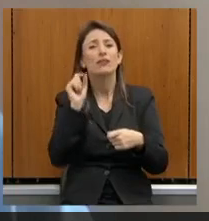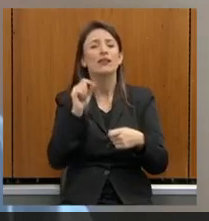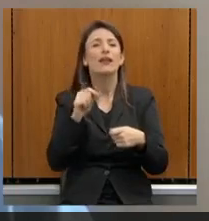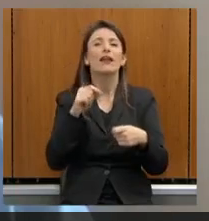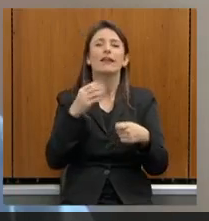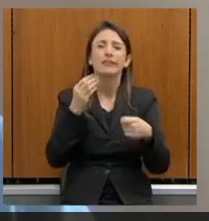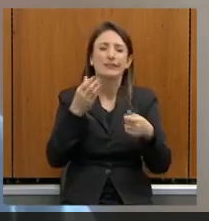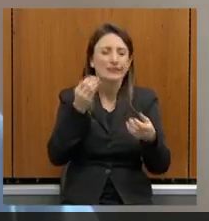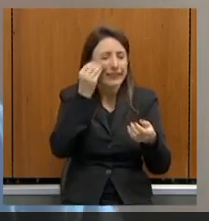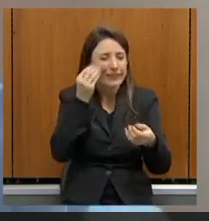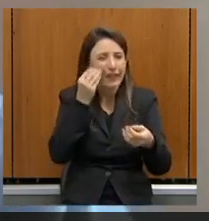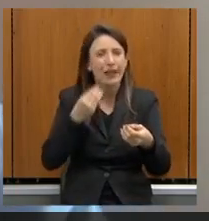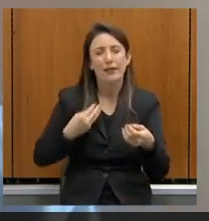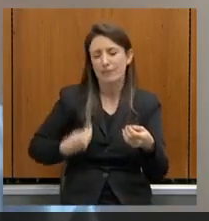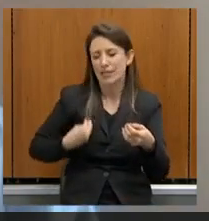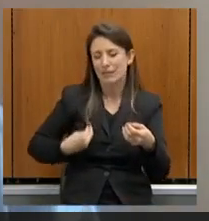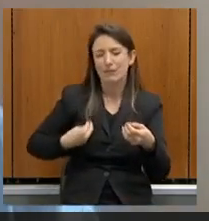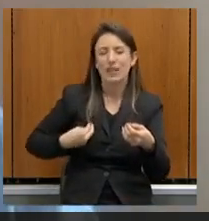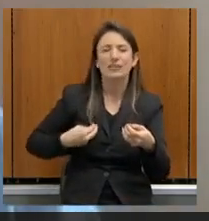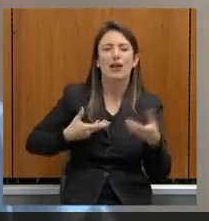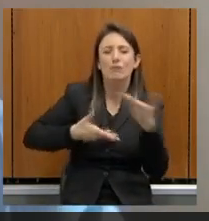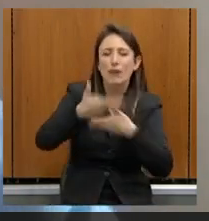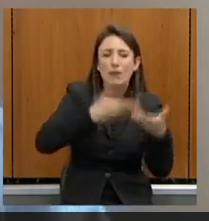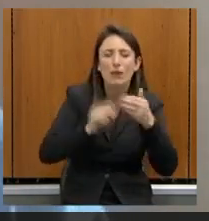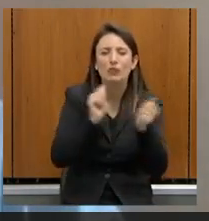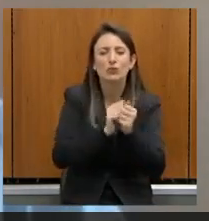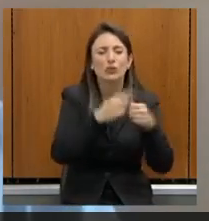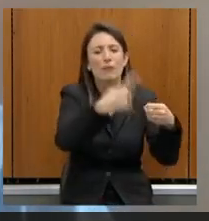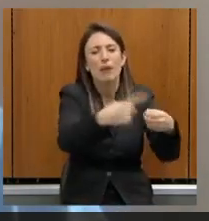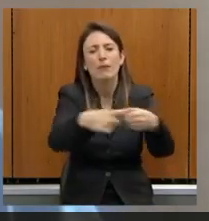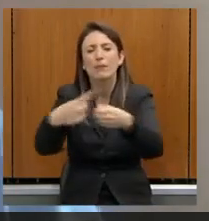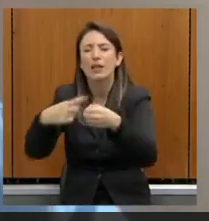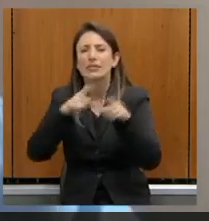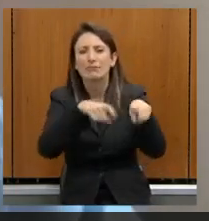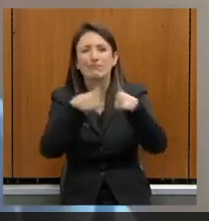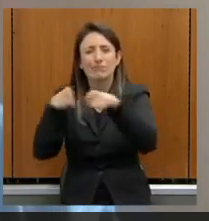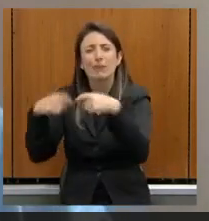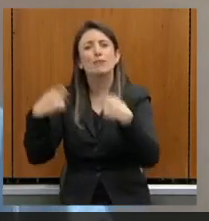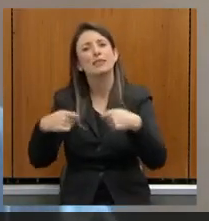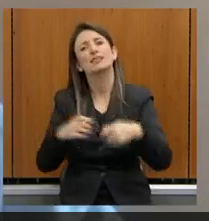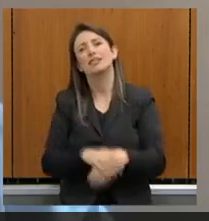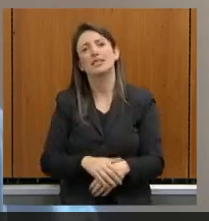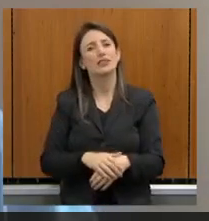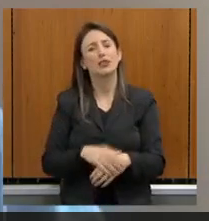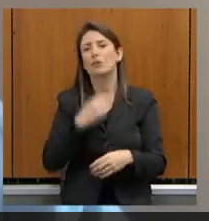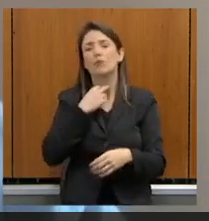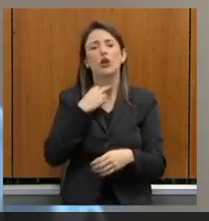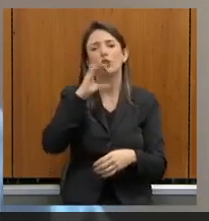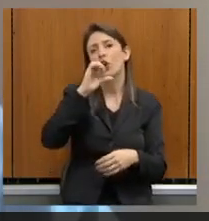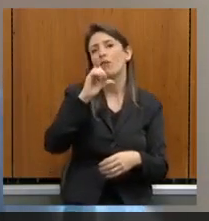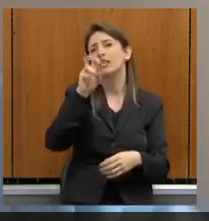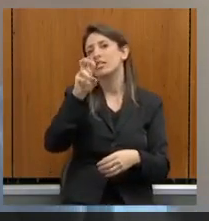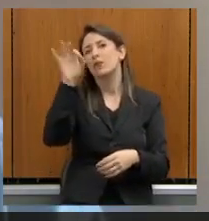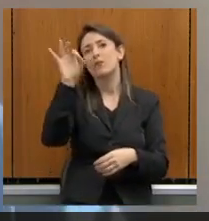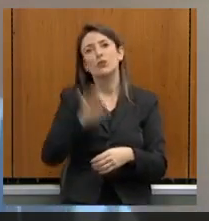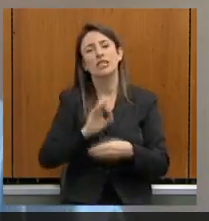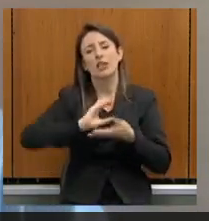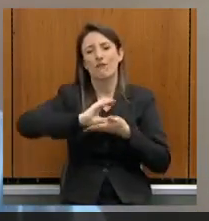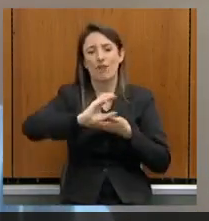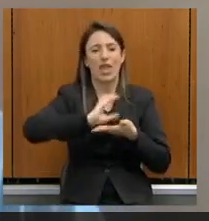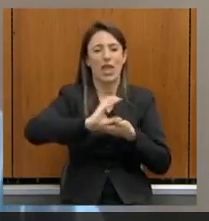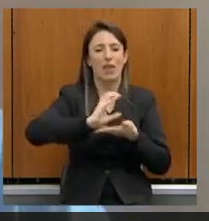% das verbas em Belo Horizonte, tem que interior, porque o estado de Minas é um estado de